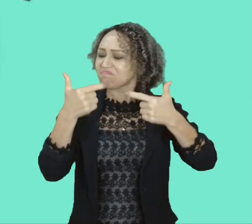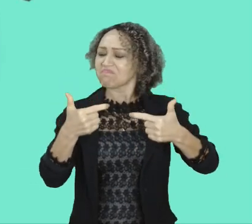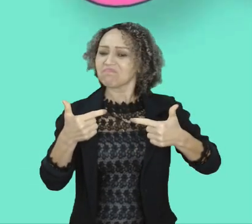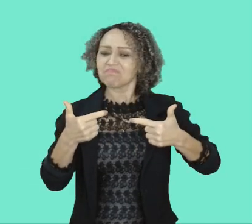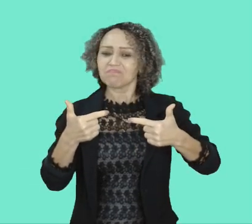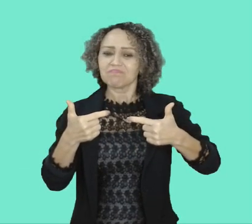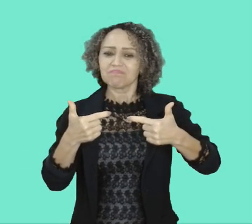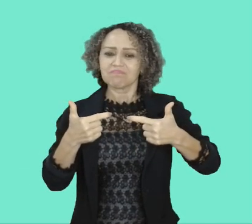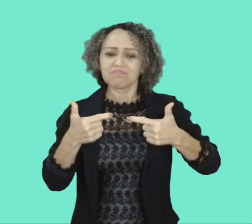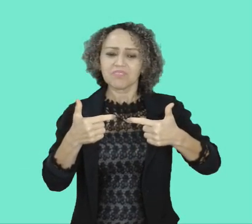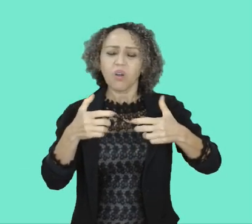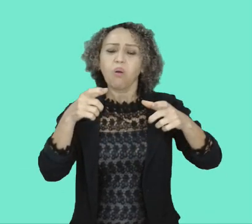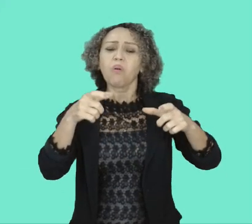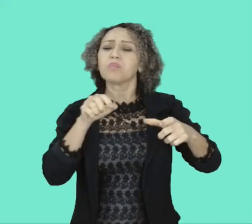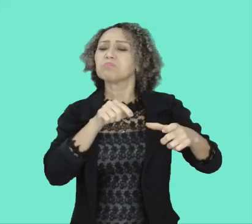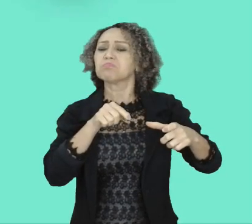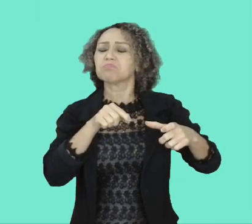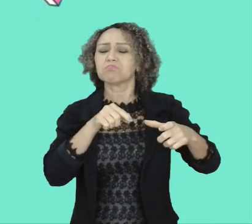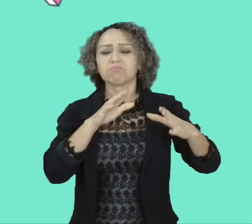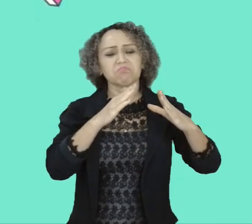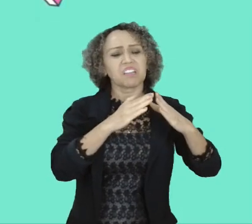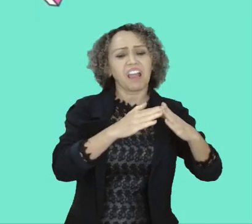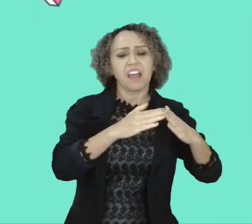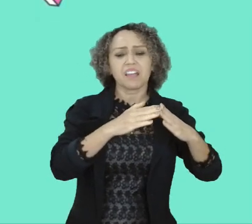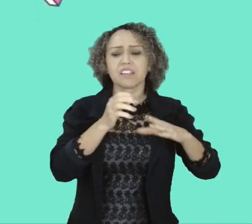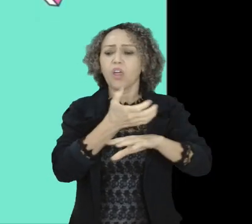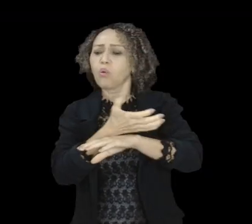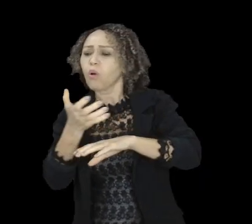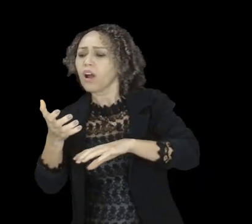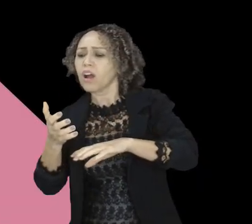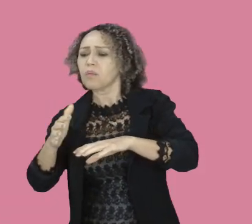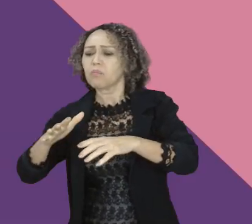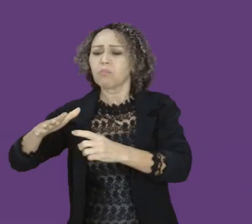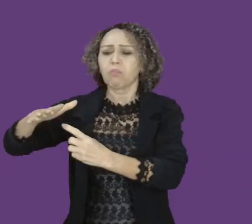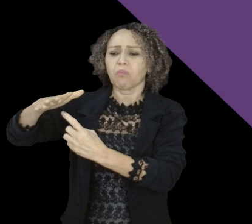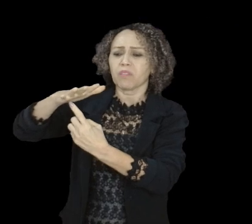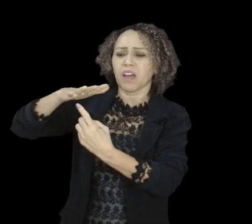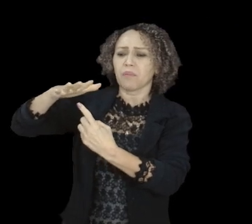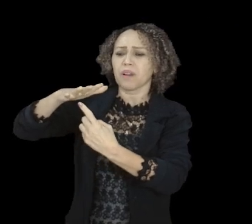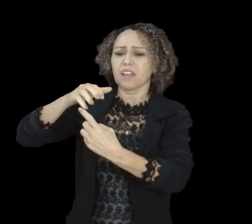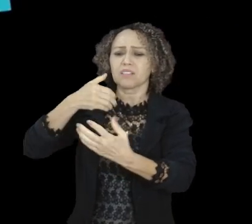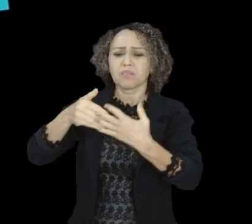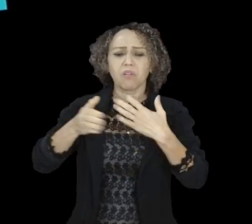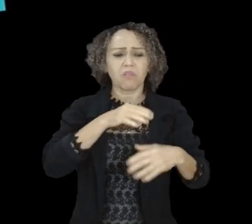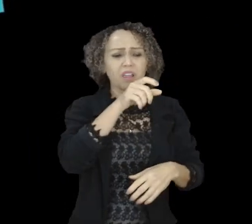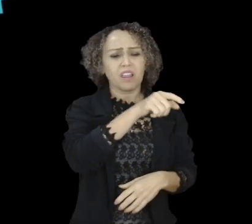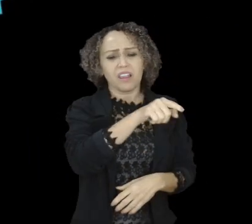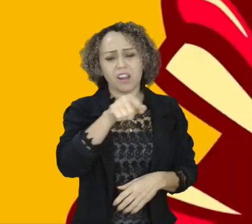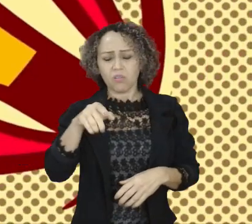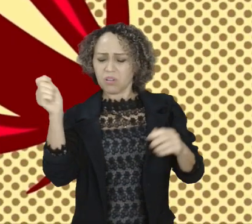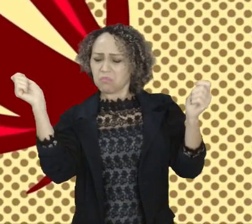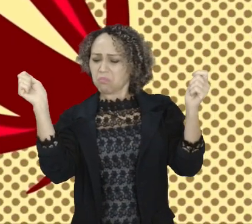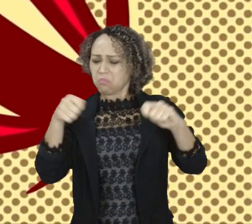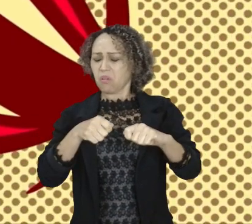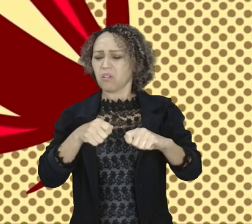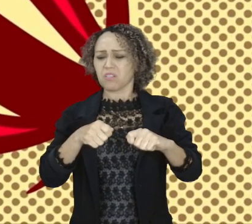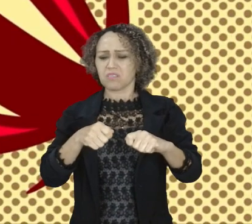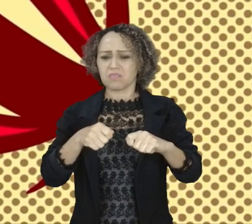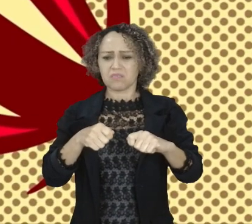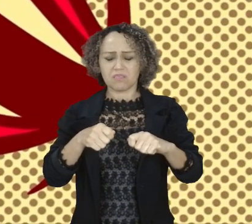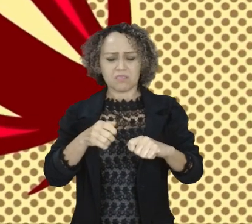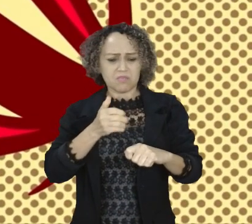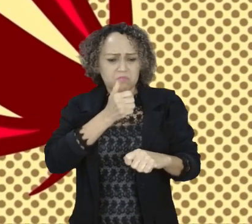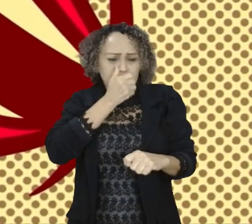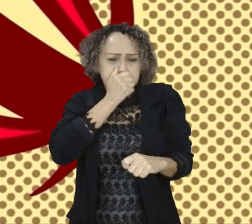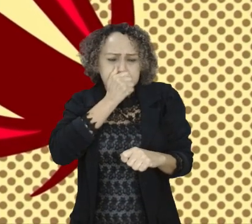Seja em casa, no campo, na rua ou na praça. Chega de mordaça,